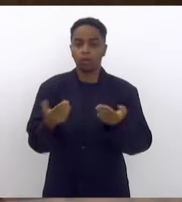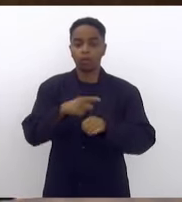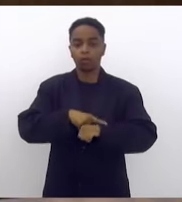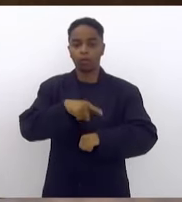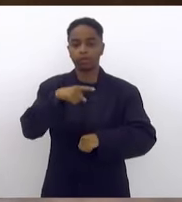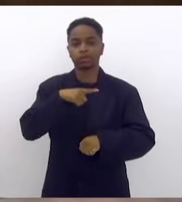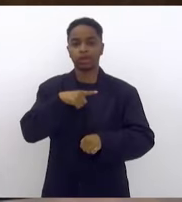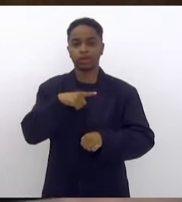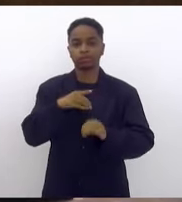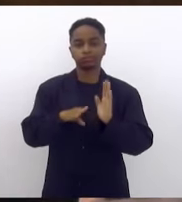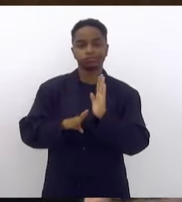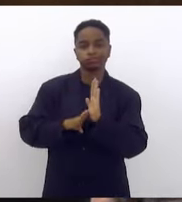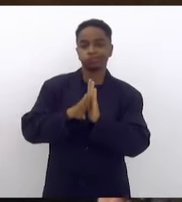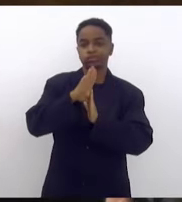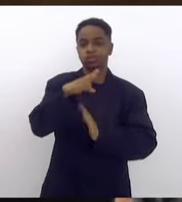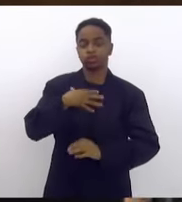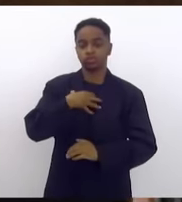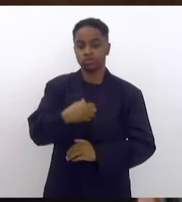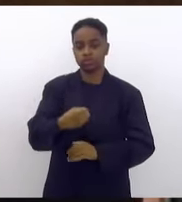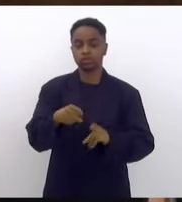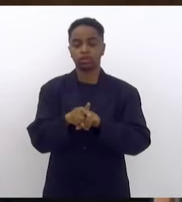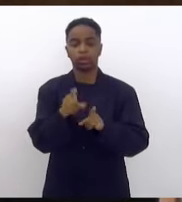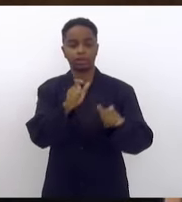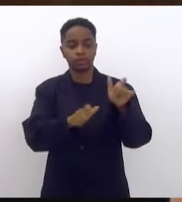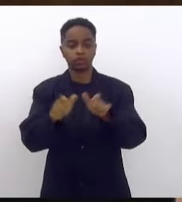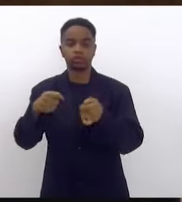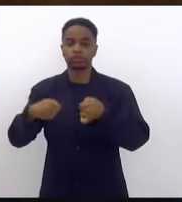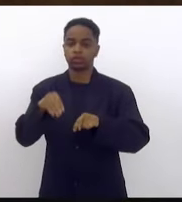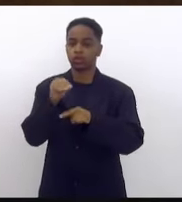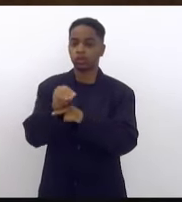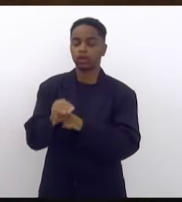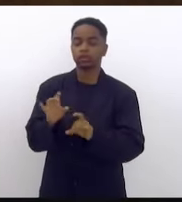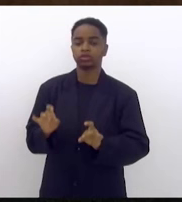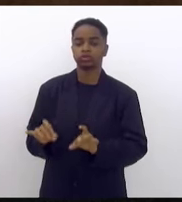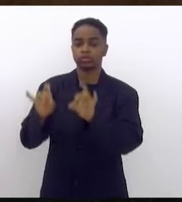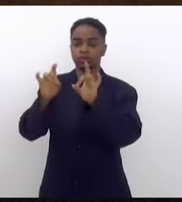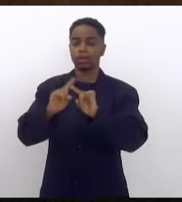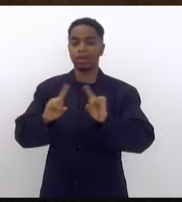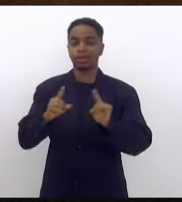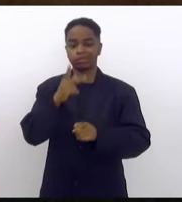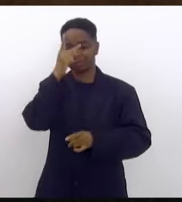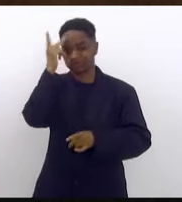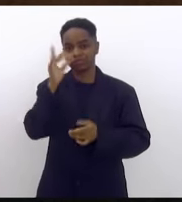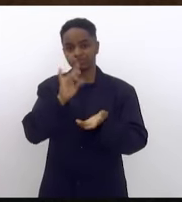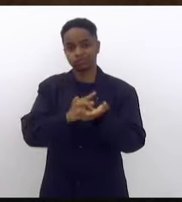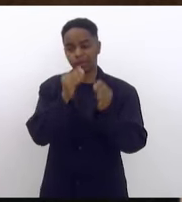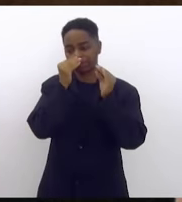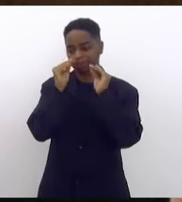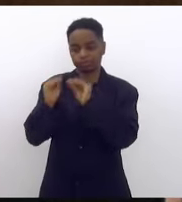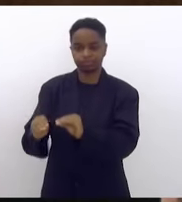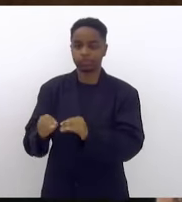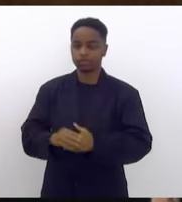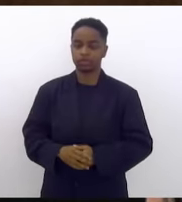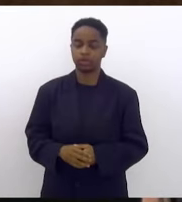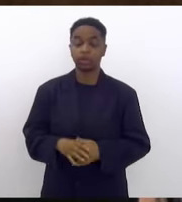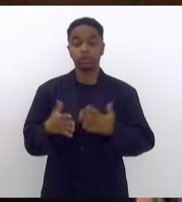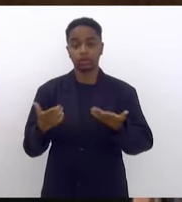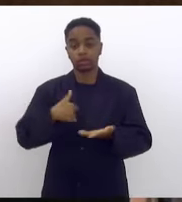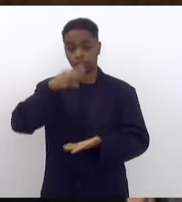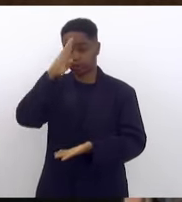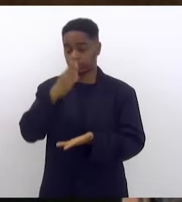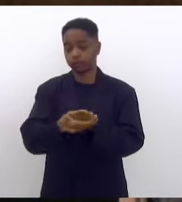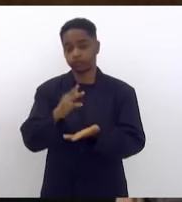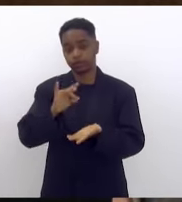tão grande e um número de pessoas que precisam de cuidados especiais e ninguém olha realmente para os cuidadores. Então, acredito que esse projeto é de